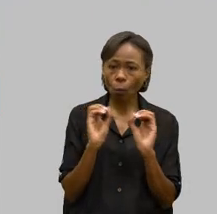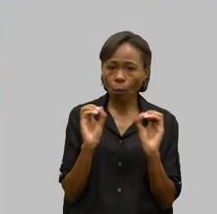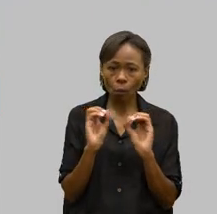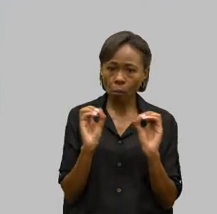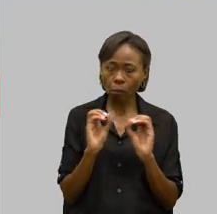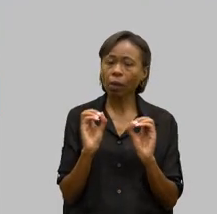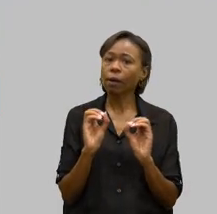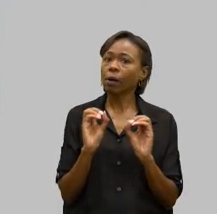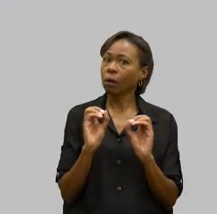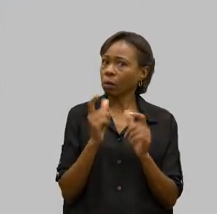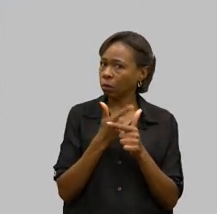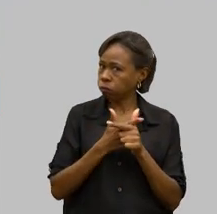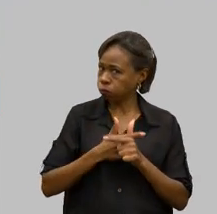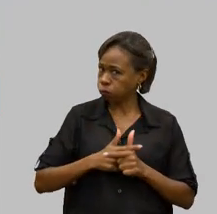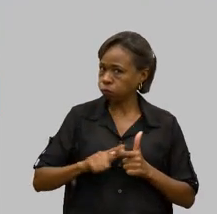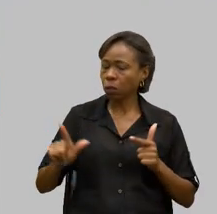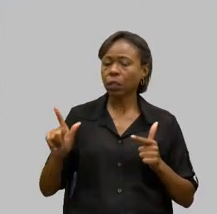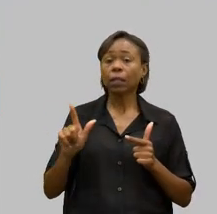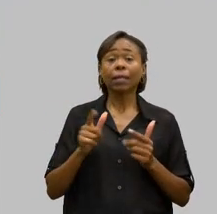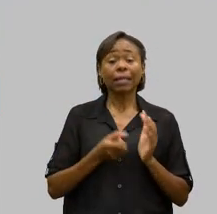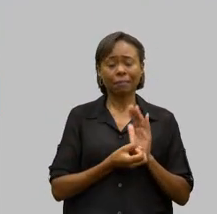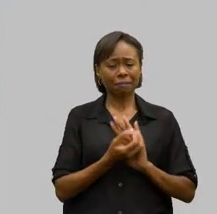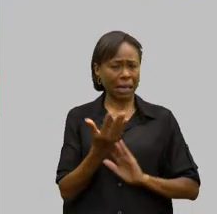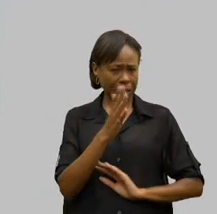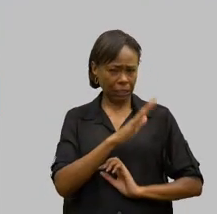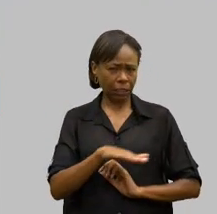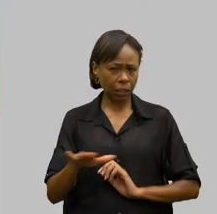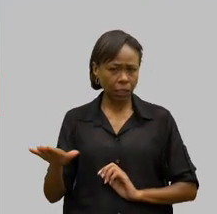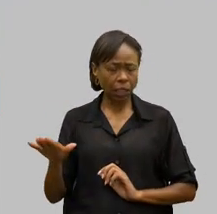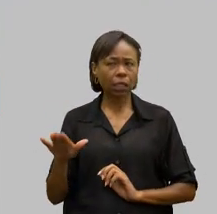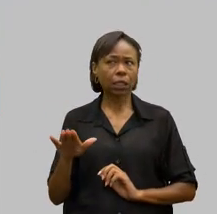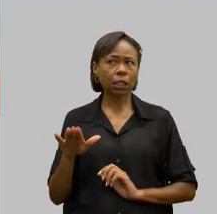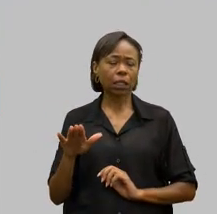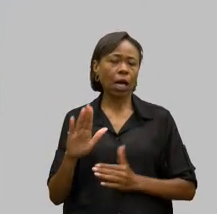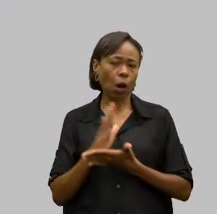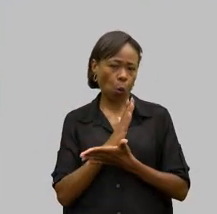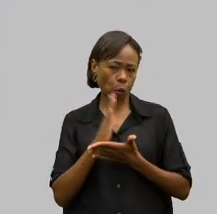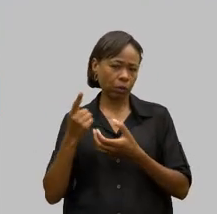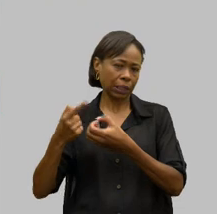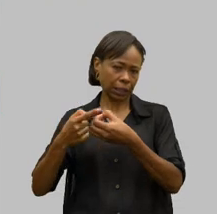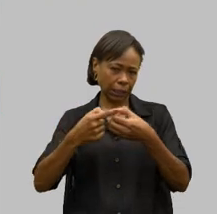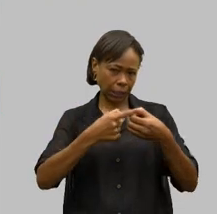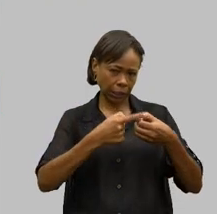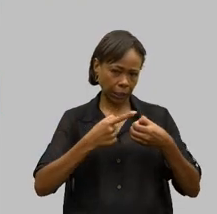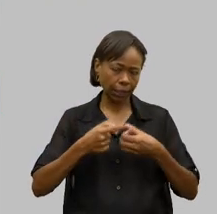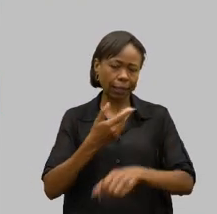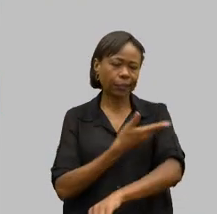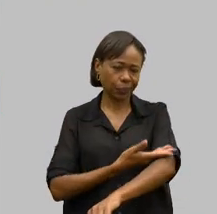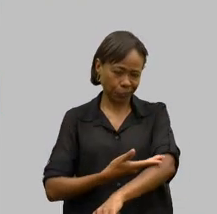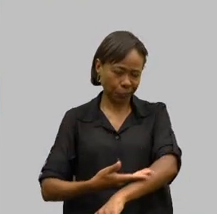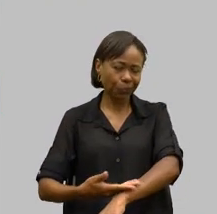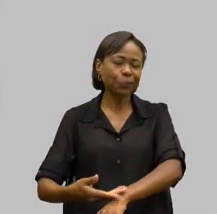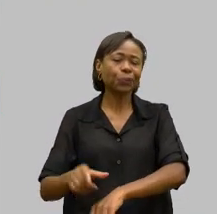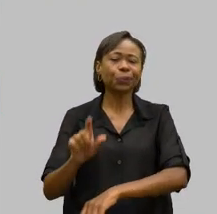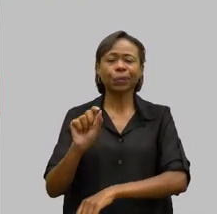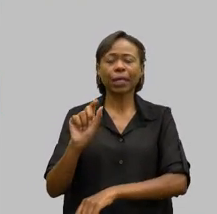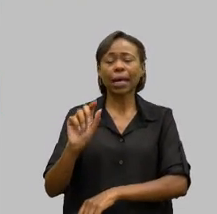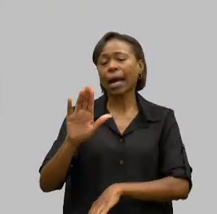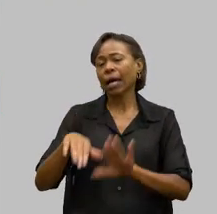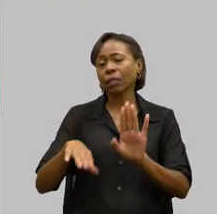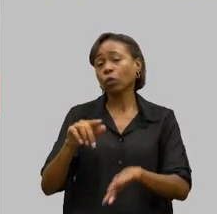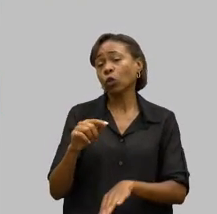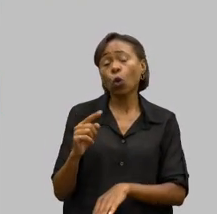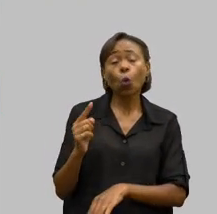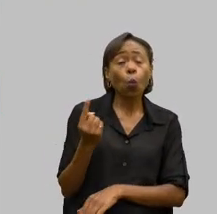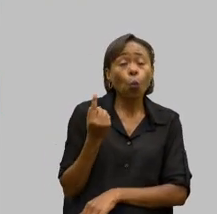crianças destas, é comum em cidades, determinadas cidades, onde a única refeição da criança